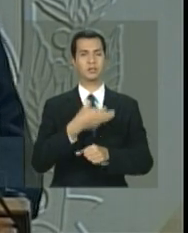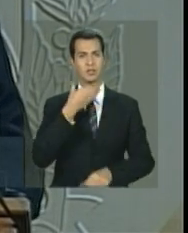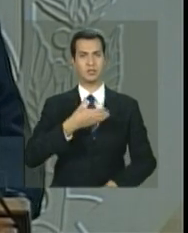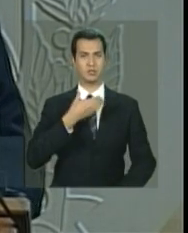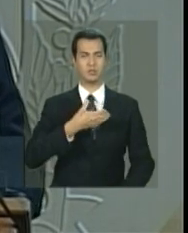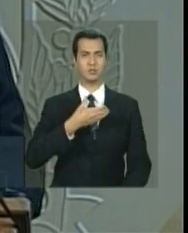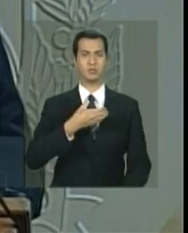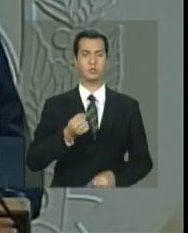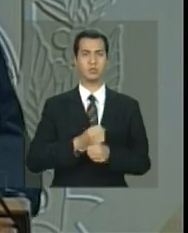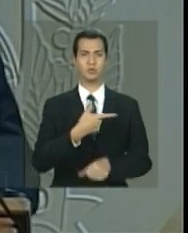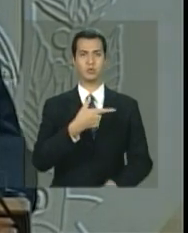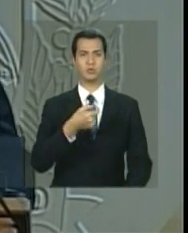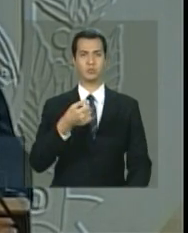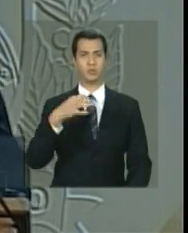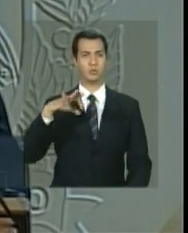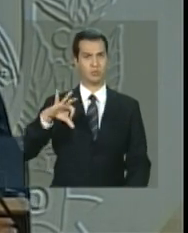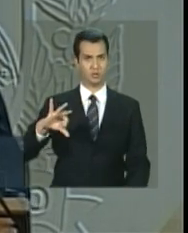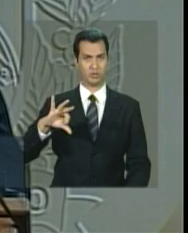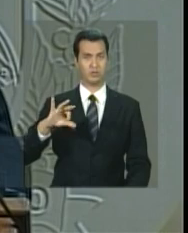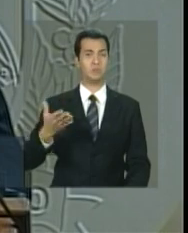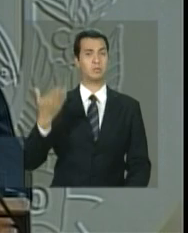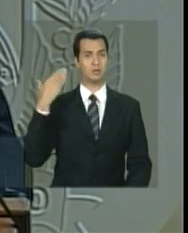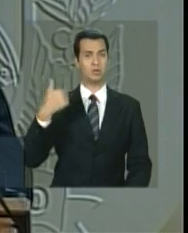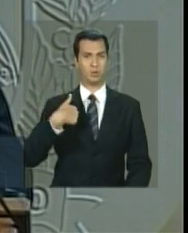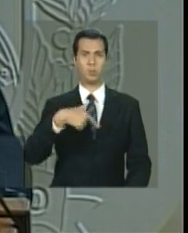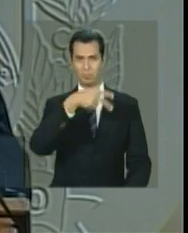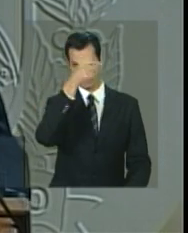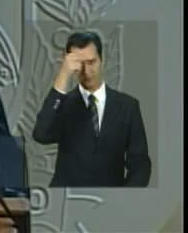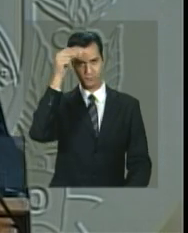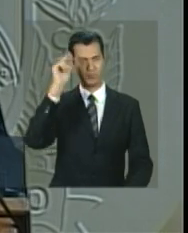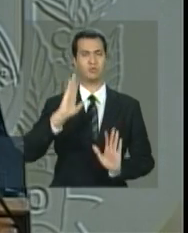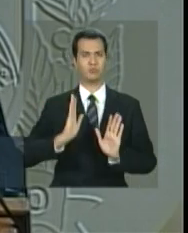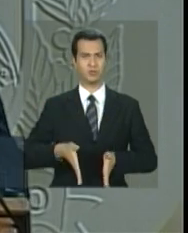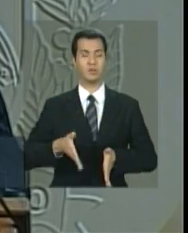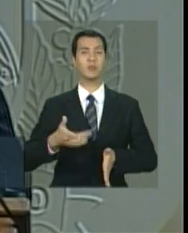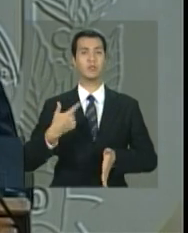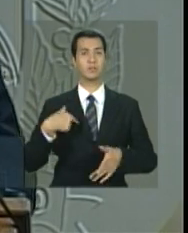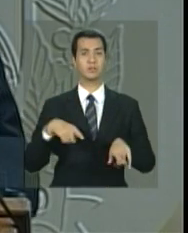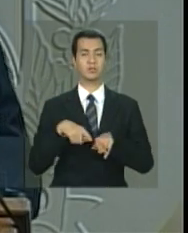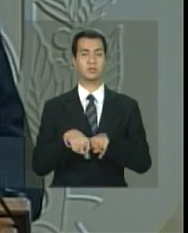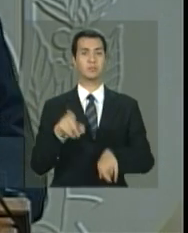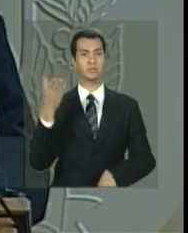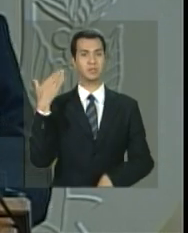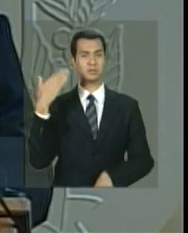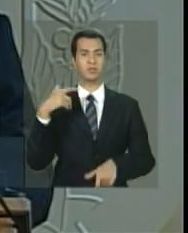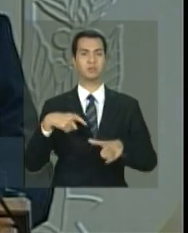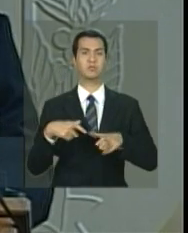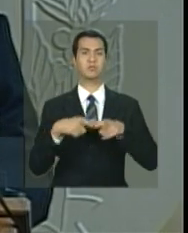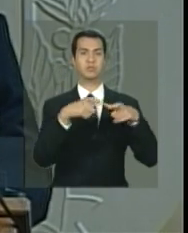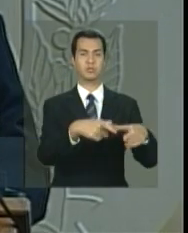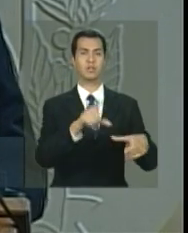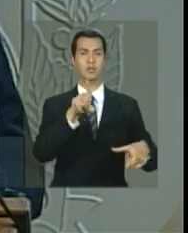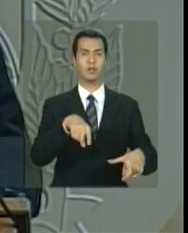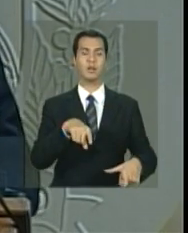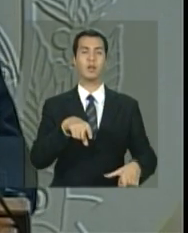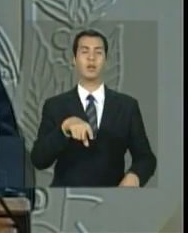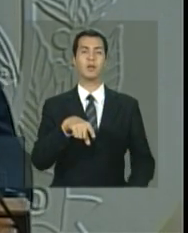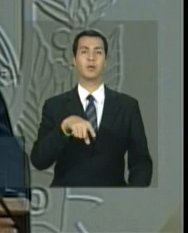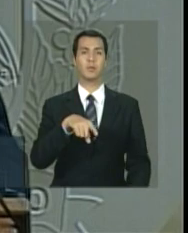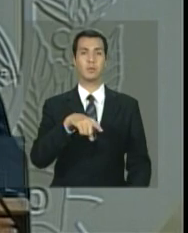2009. Eu, prefeito, e naquela data, receberam a homenagem o presidente Lula e o governador José